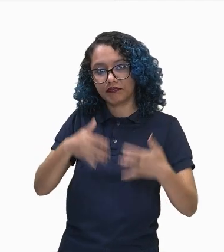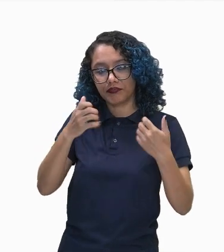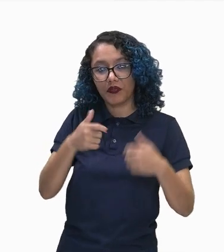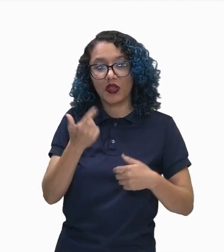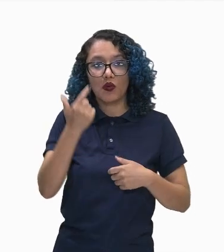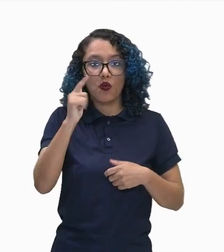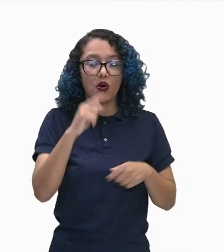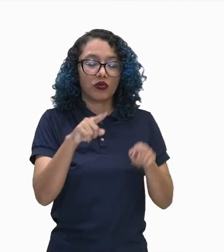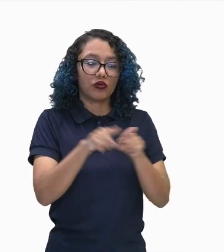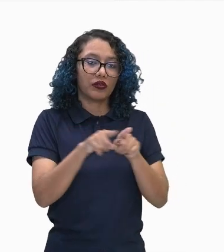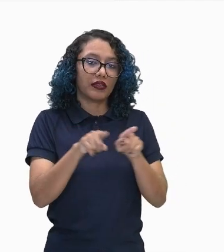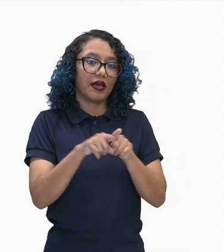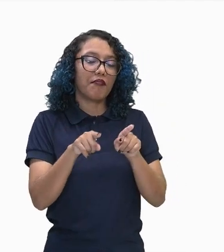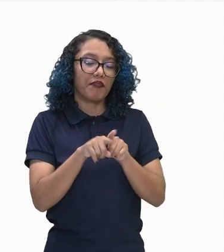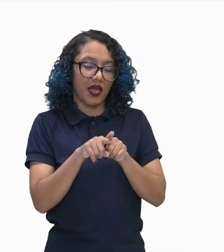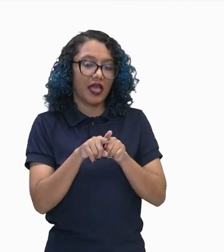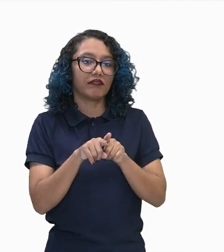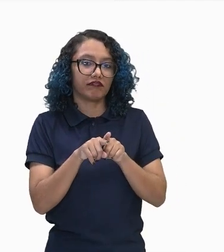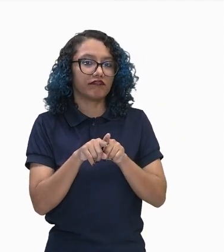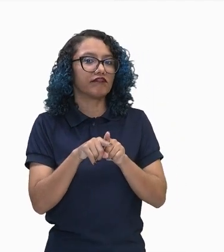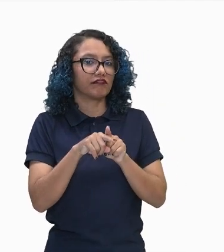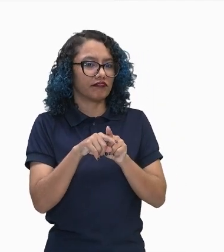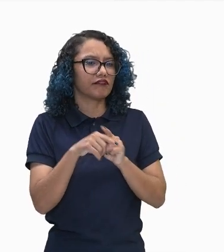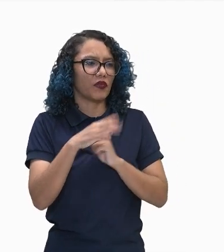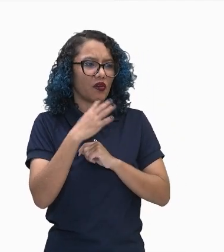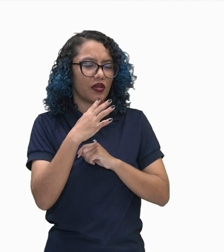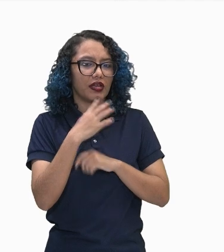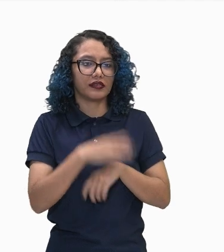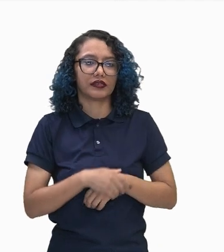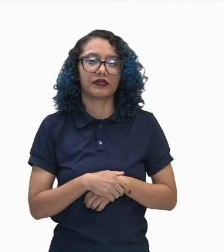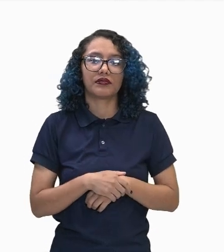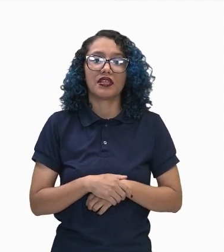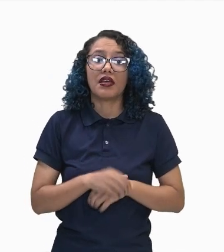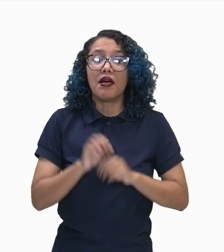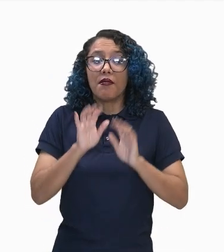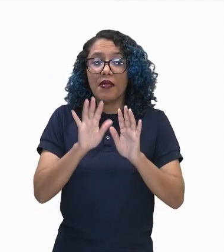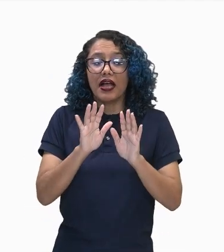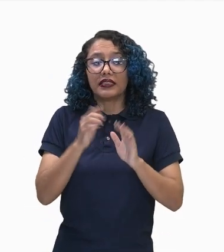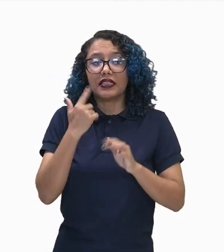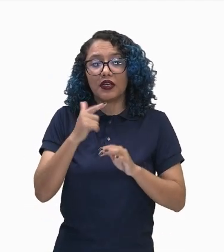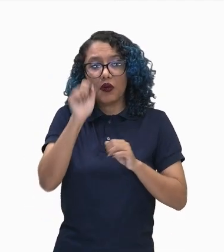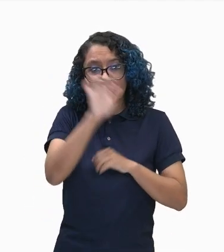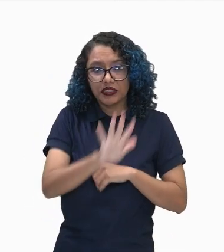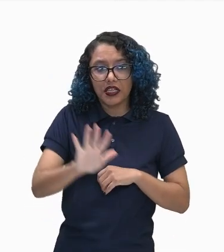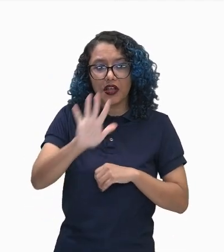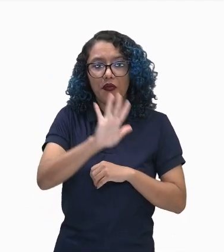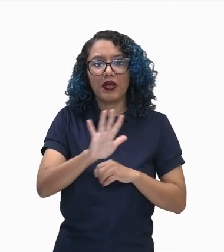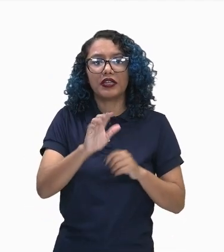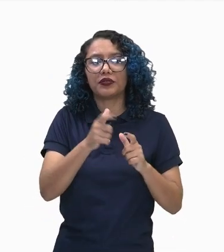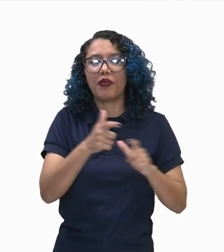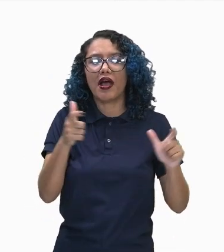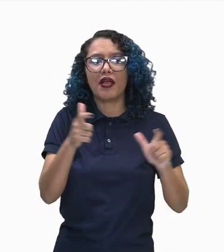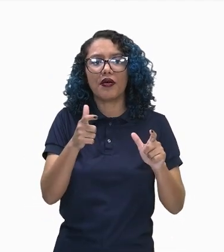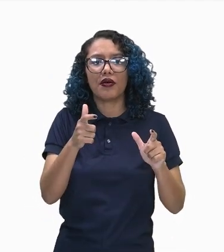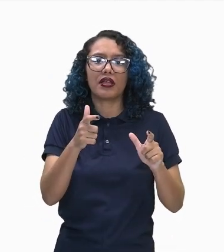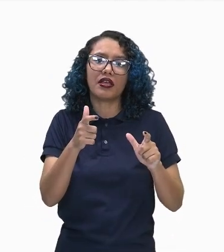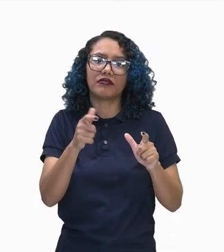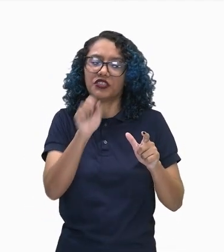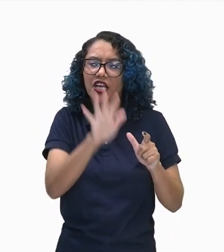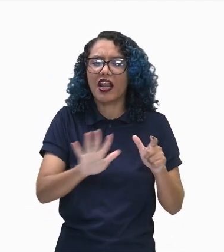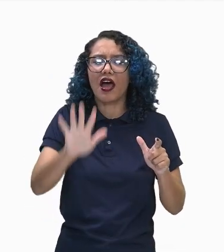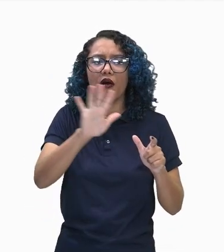Geralmente a língua é verbal. Dizemos geralmente, porque não podemos esquecer que as